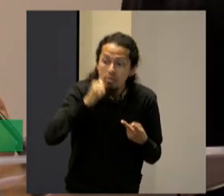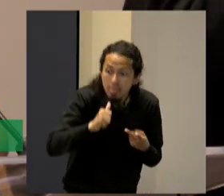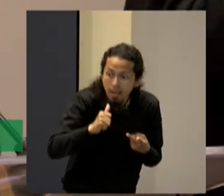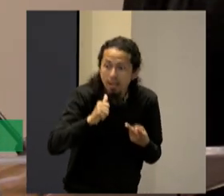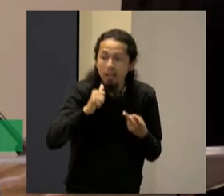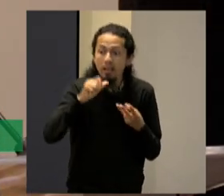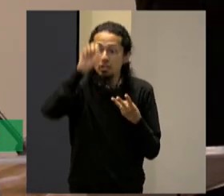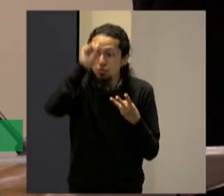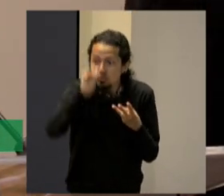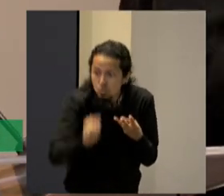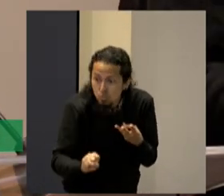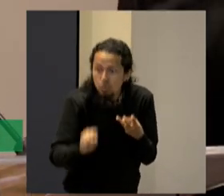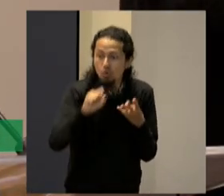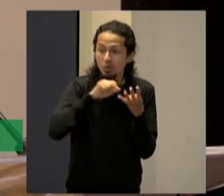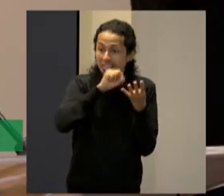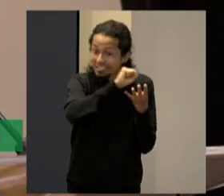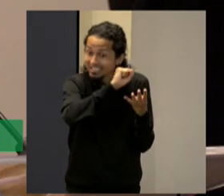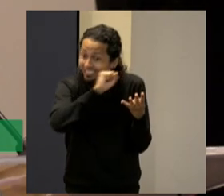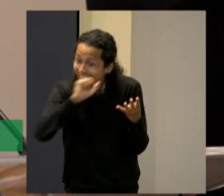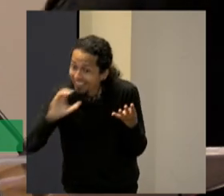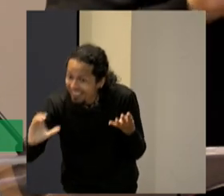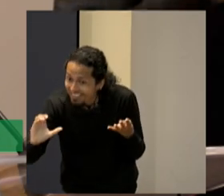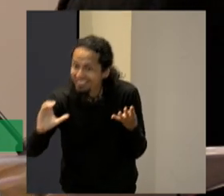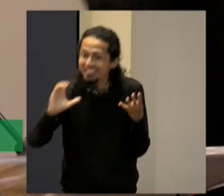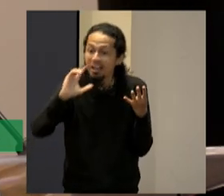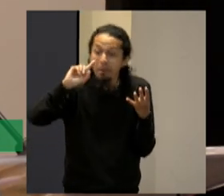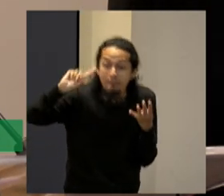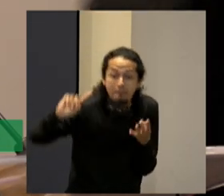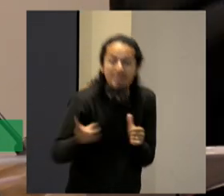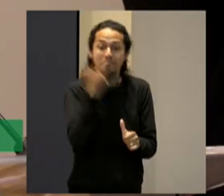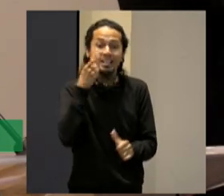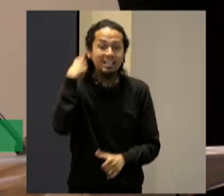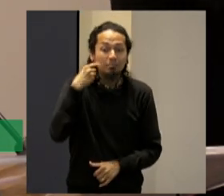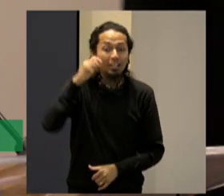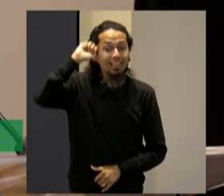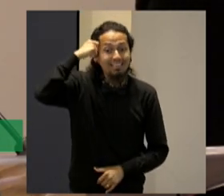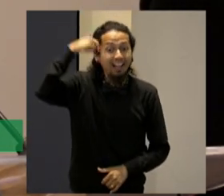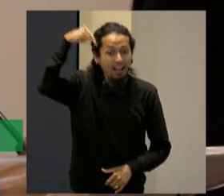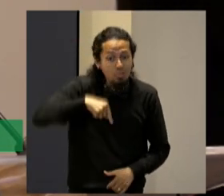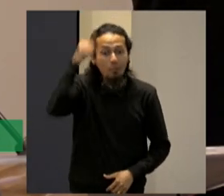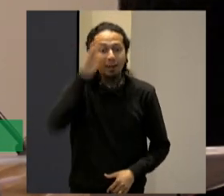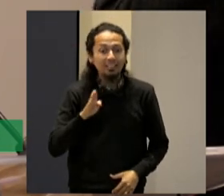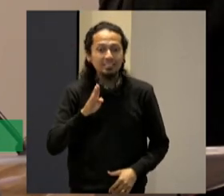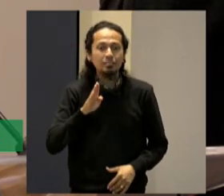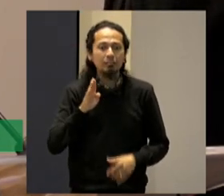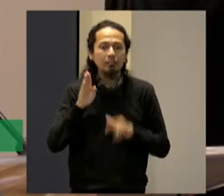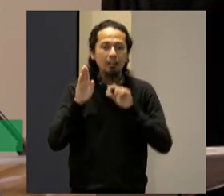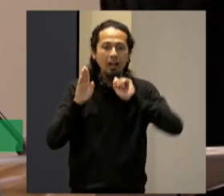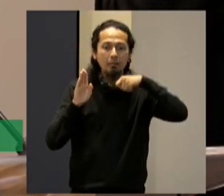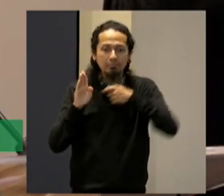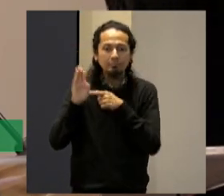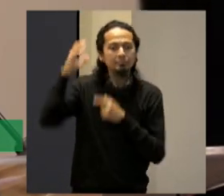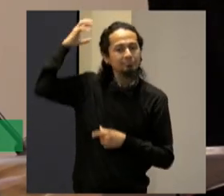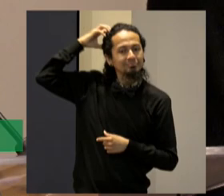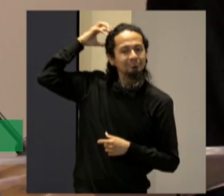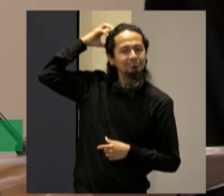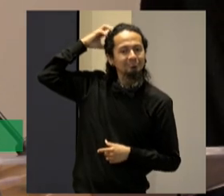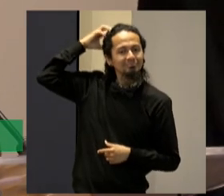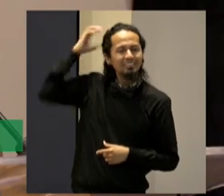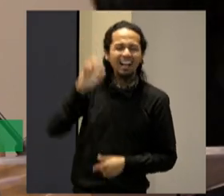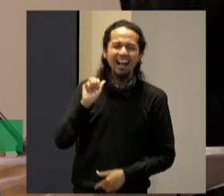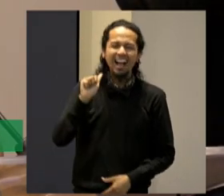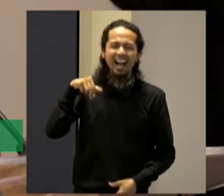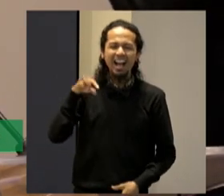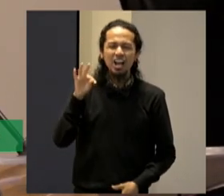sul, do estado de Santa Catarina, e a primeira deputada negra no Brasil. Antonieta foi o que nós somos, o